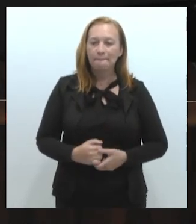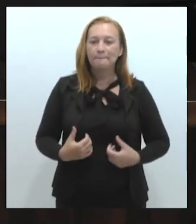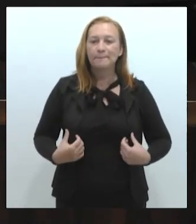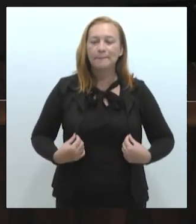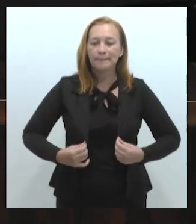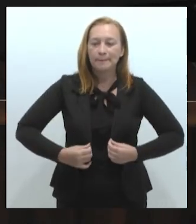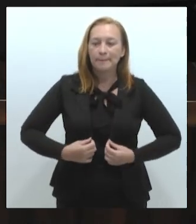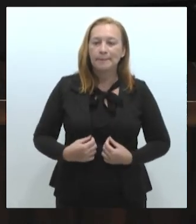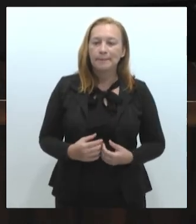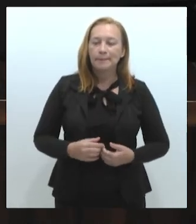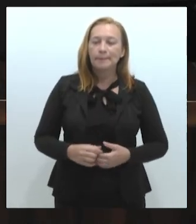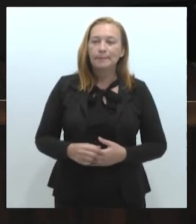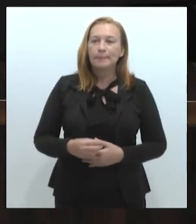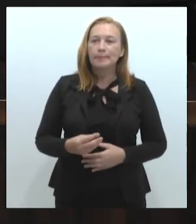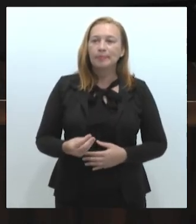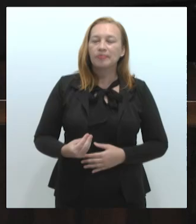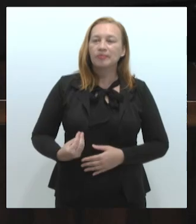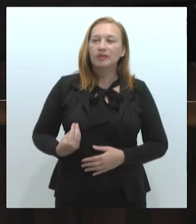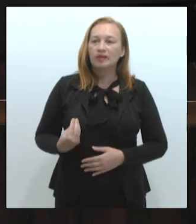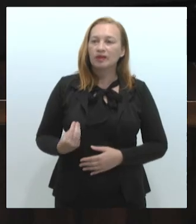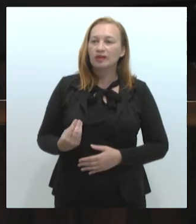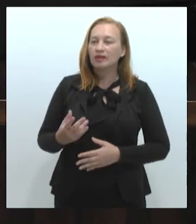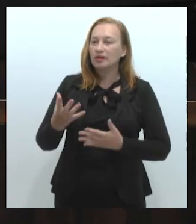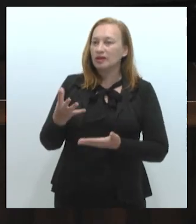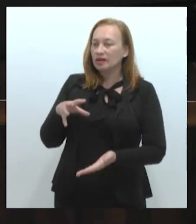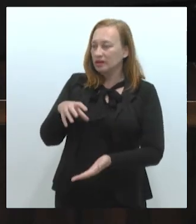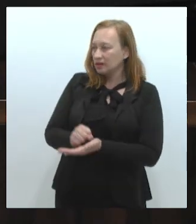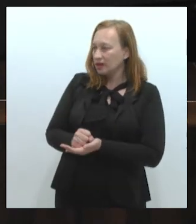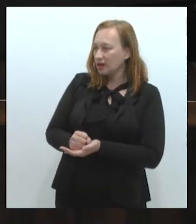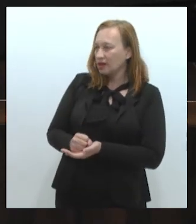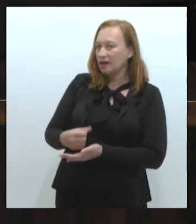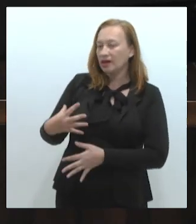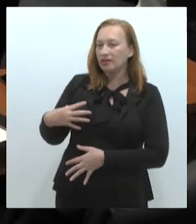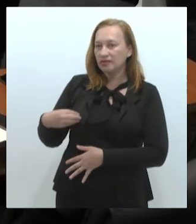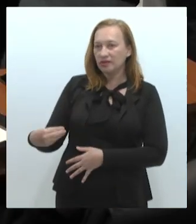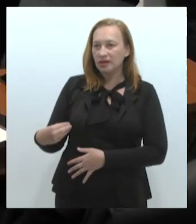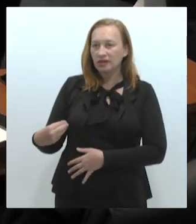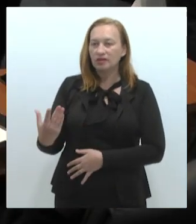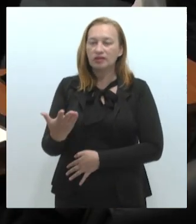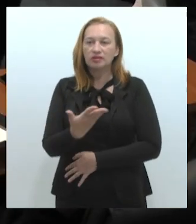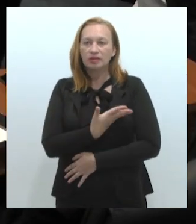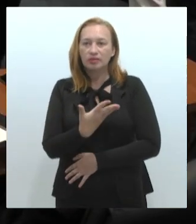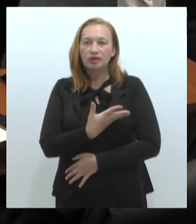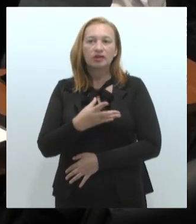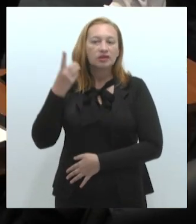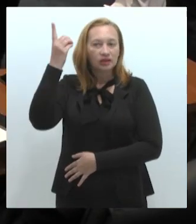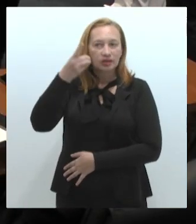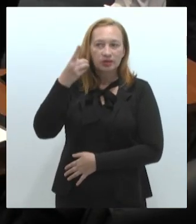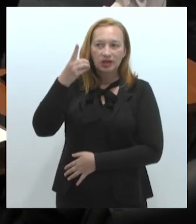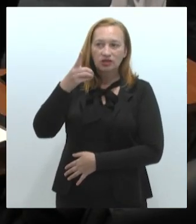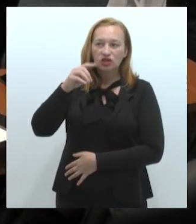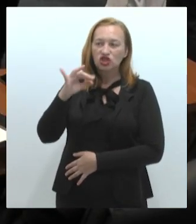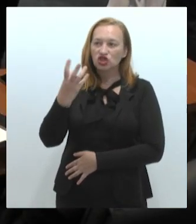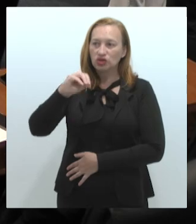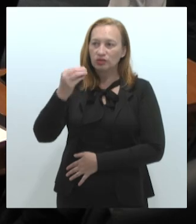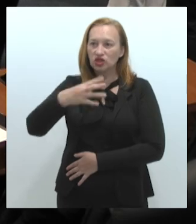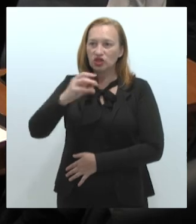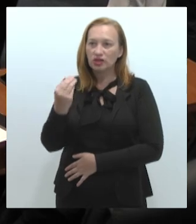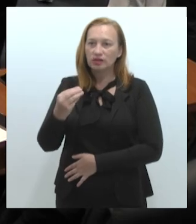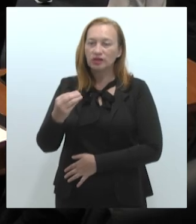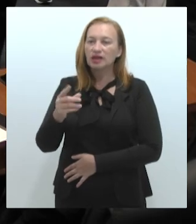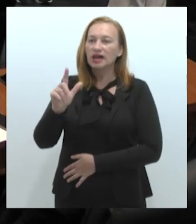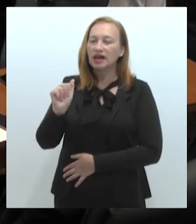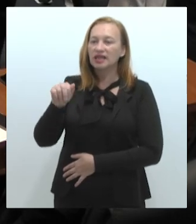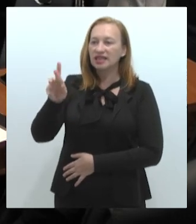Gostaria de registrar a presença de Aninha, filha do nosso companheiro deputado Chico Machado. Seja bem-vinda aqui,